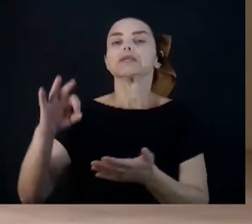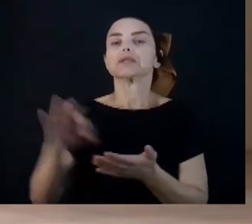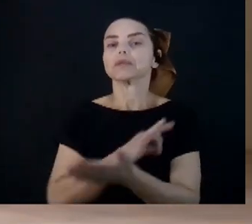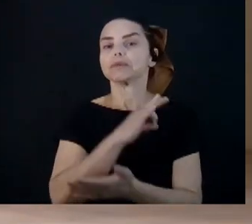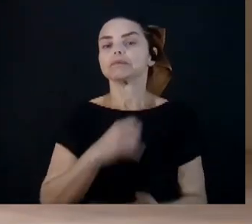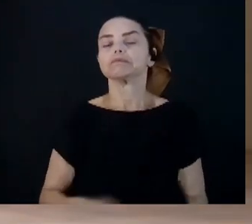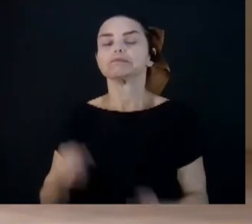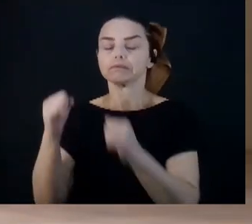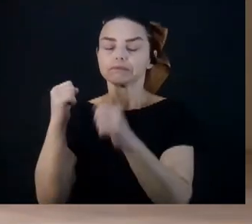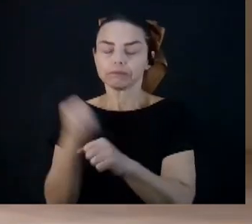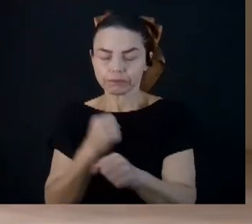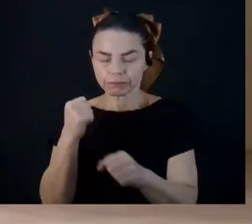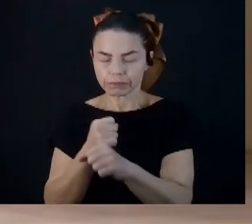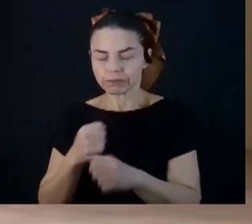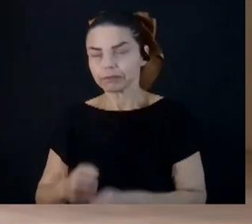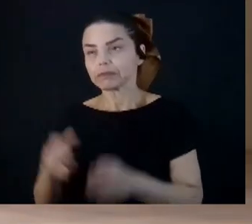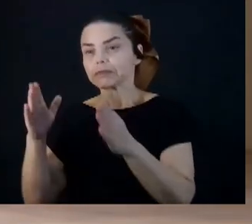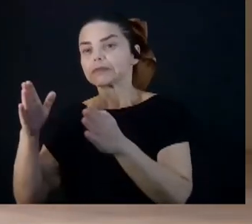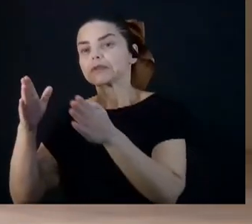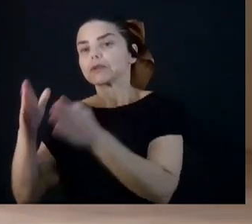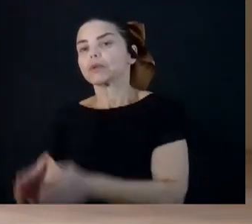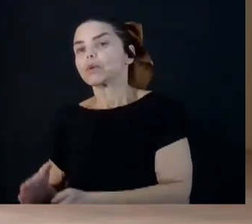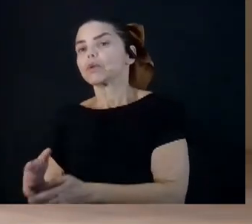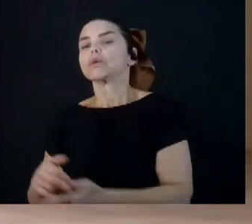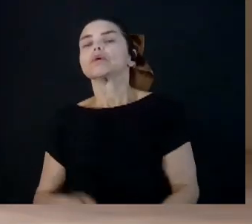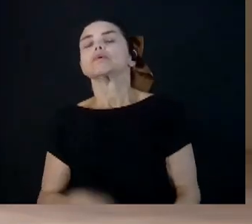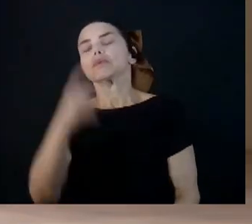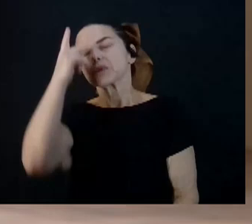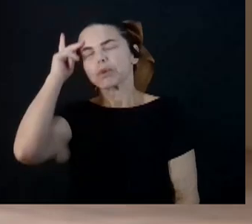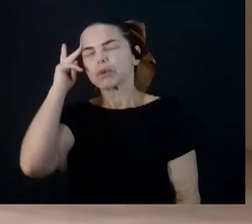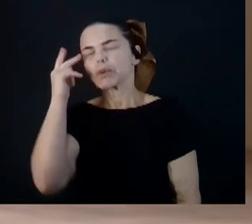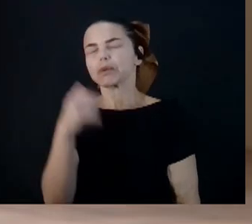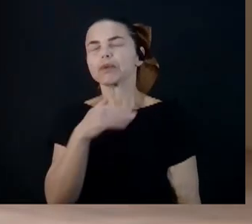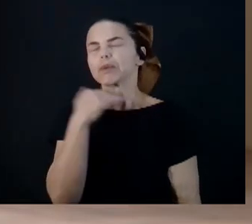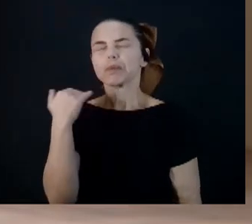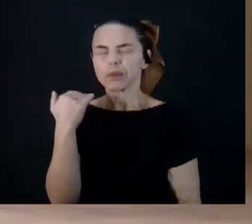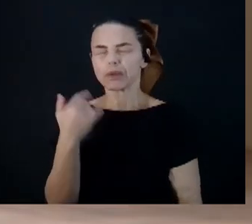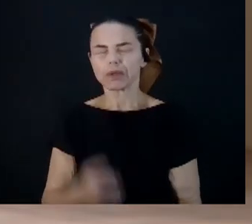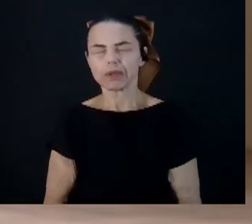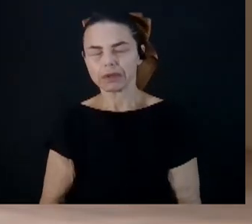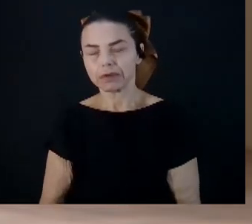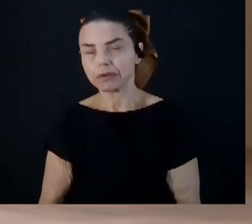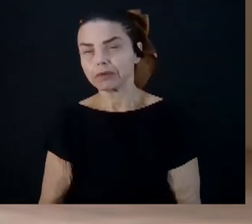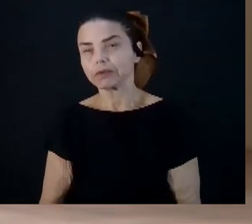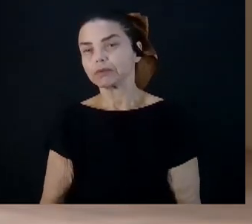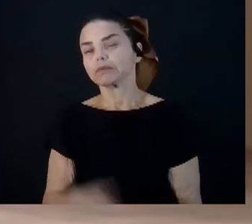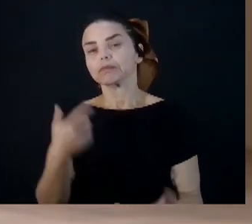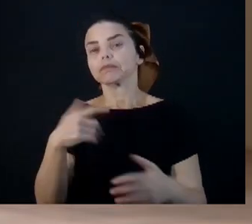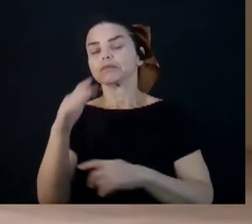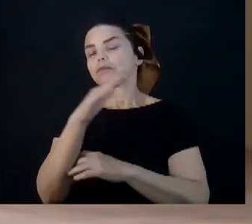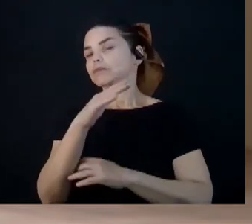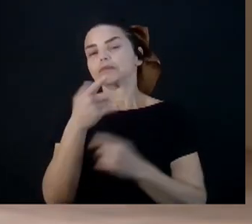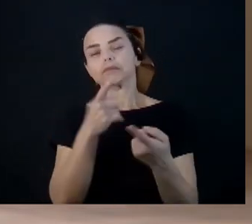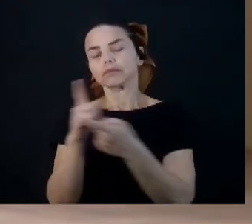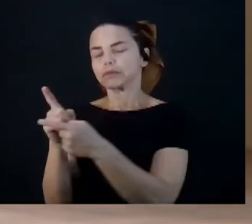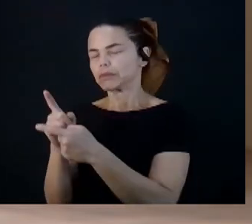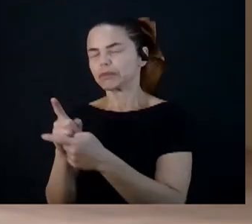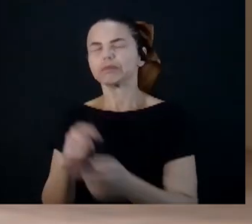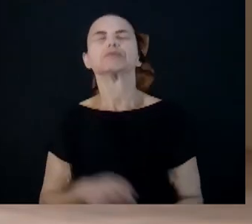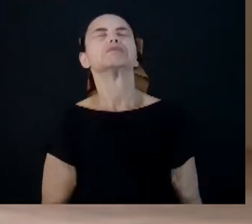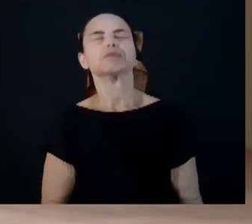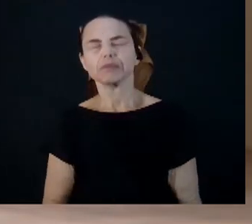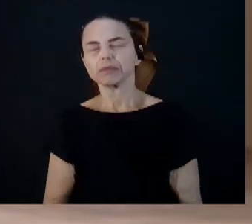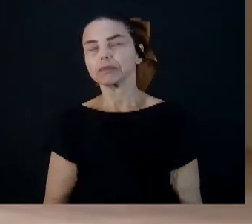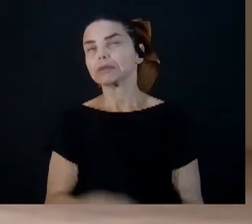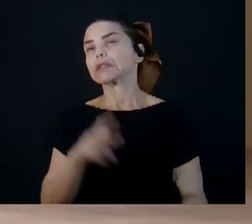Aí eles foram com ele, a Câmara, meio que os vereadores não quiseram se opor, porque seria um cemitério protestante